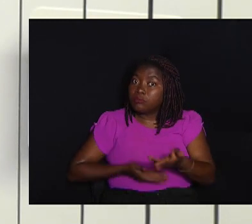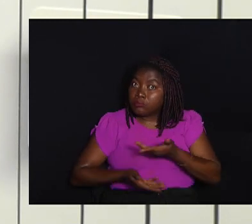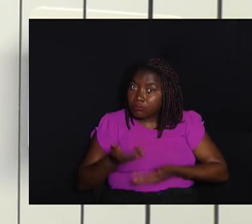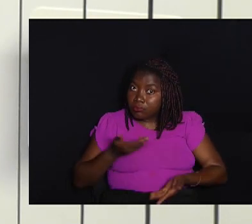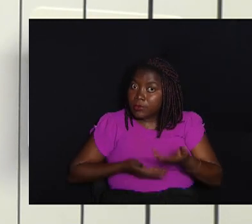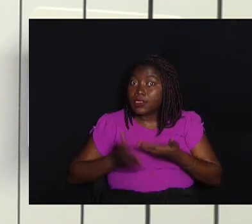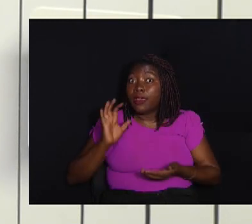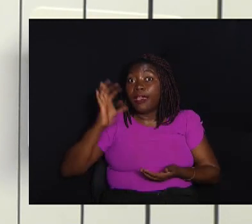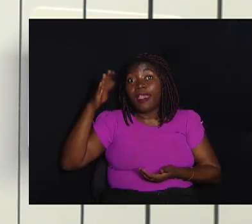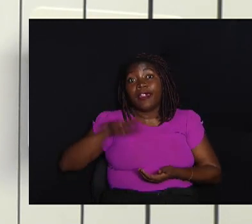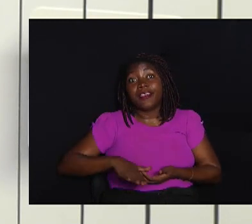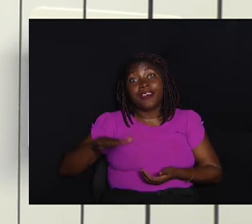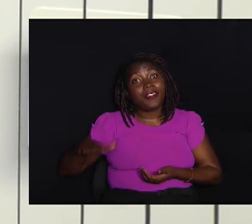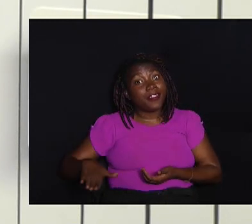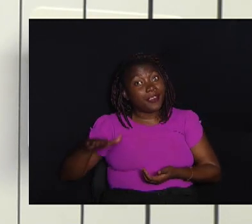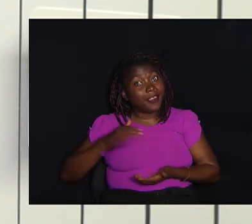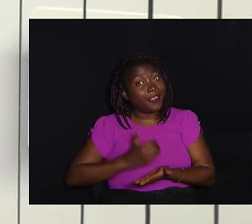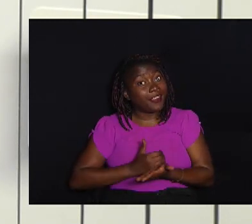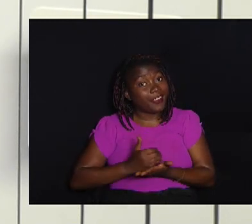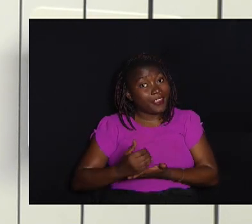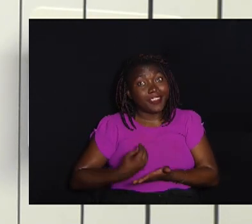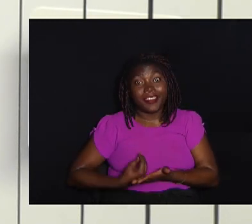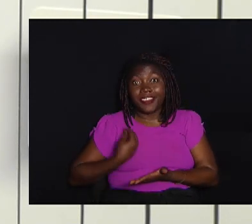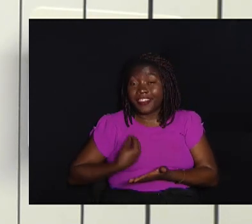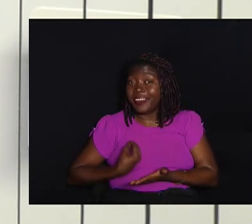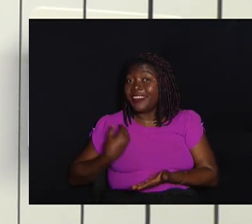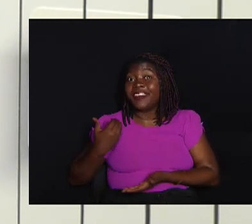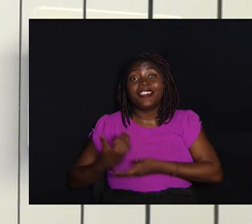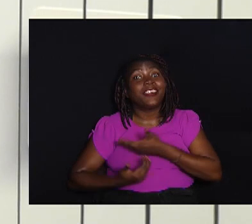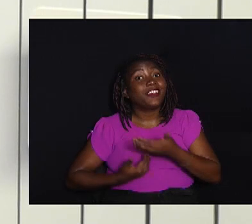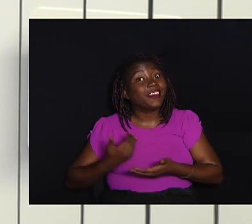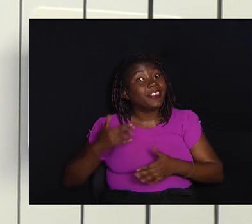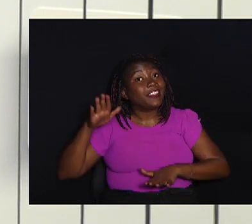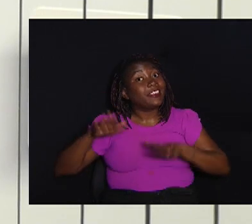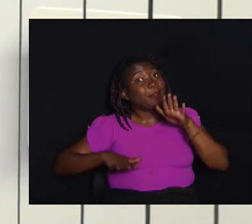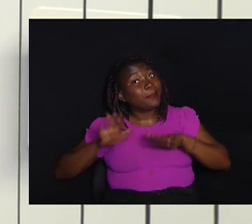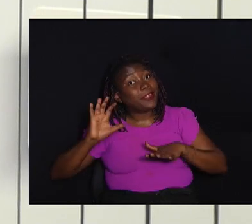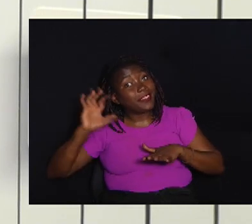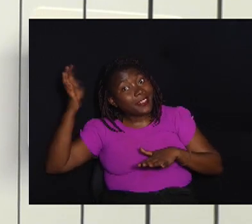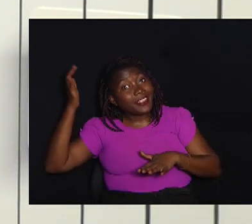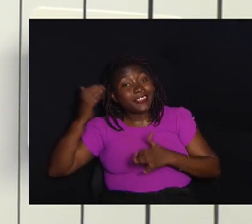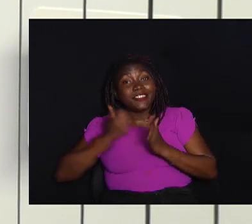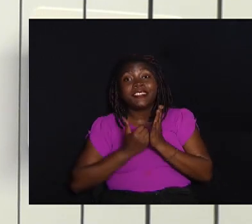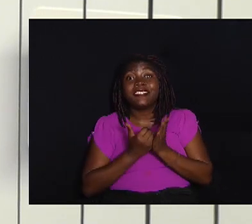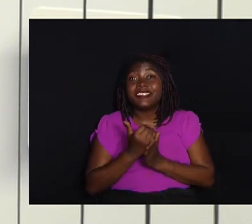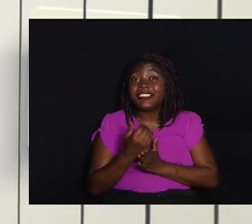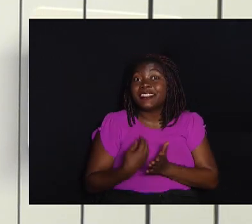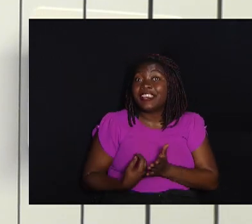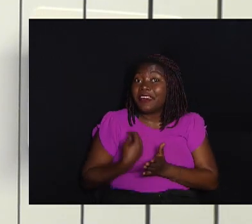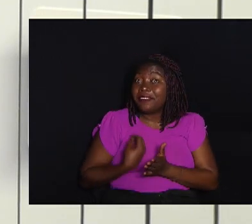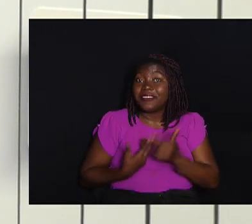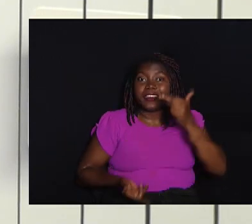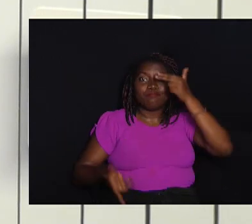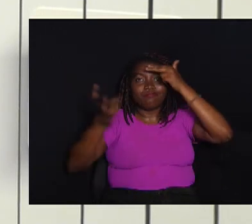uma criança que está iniciando a vida e aí já, dependendo da situação, já inicia a vida com um trauma